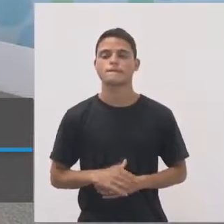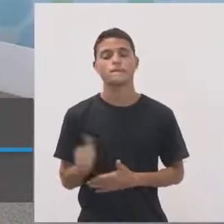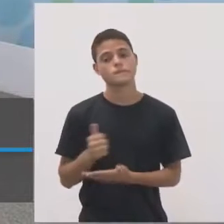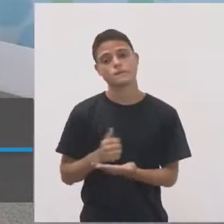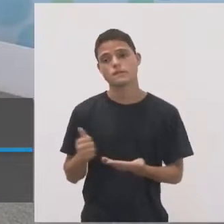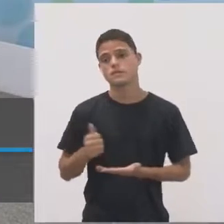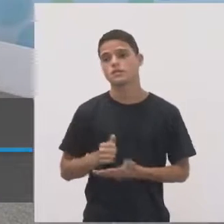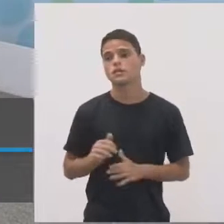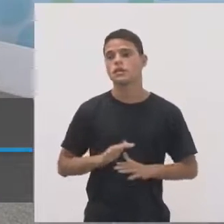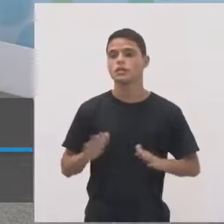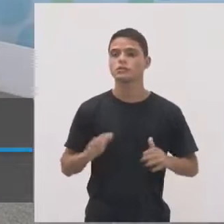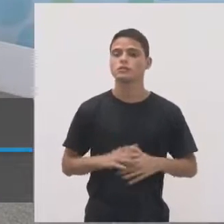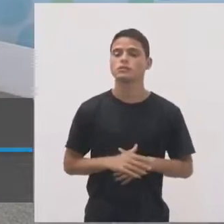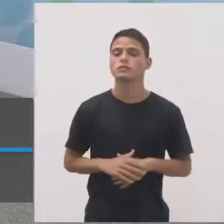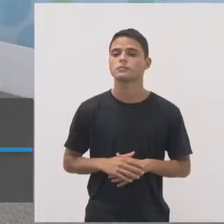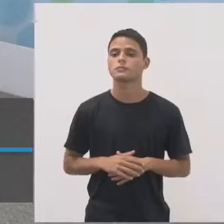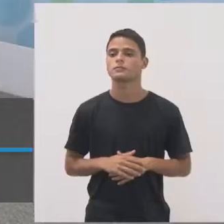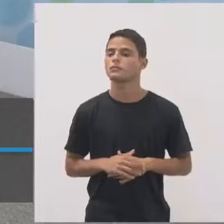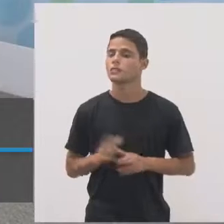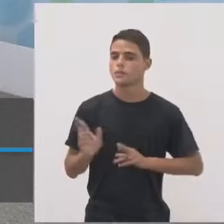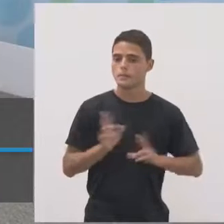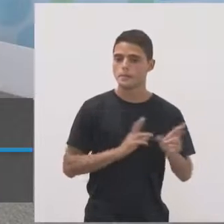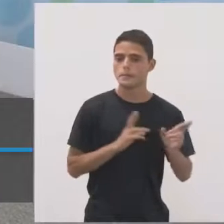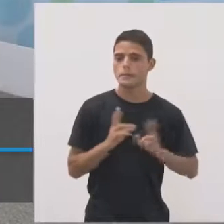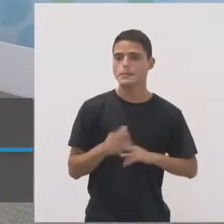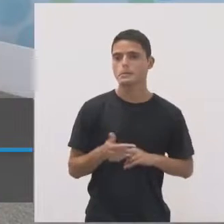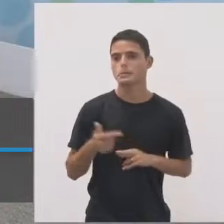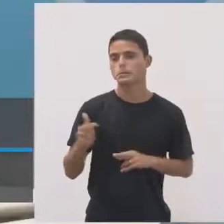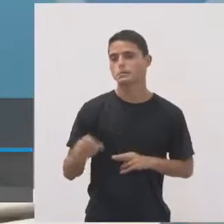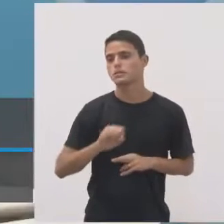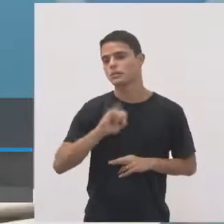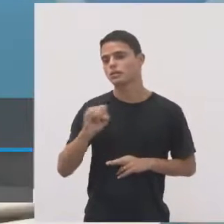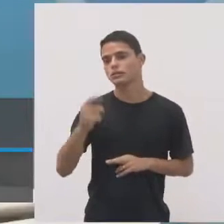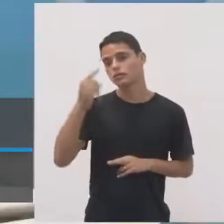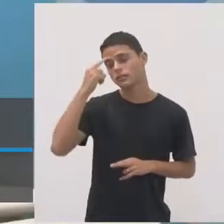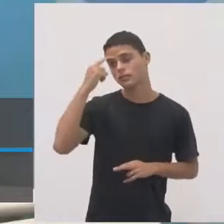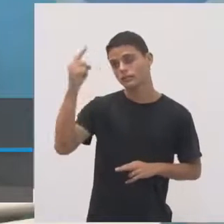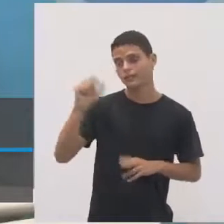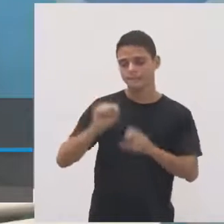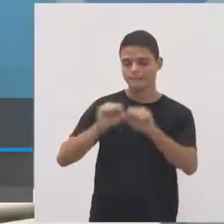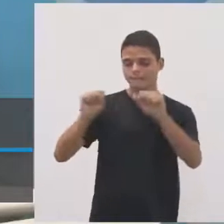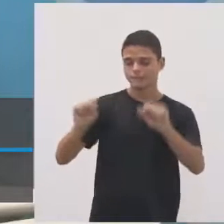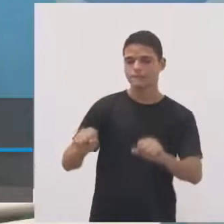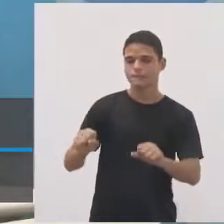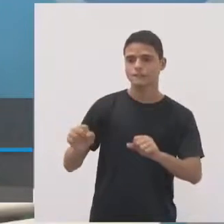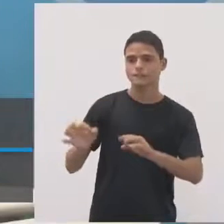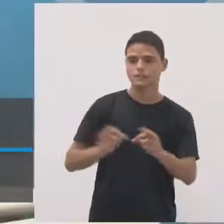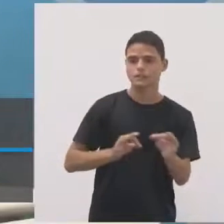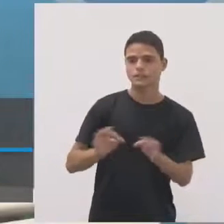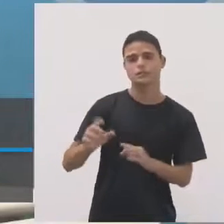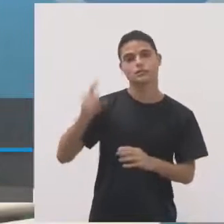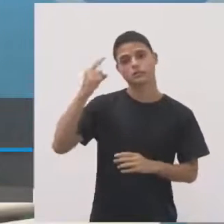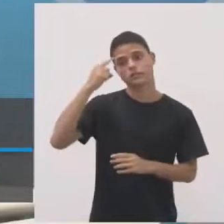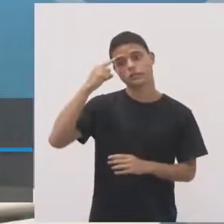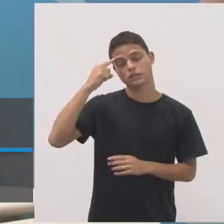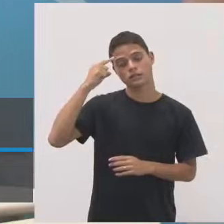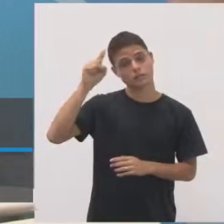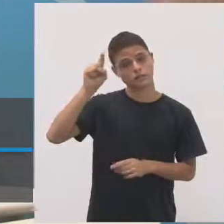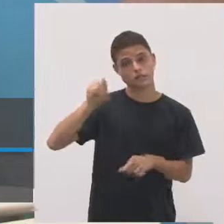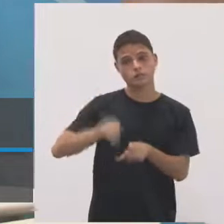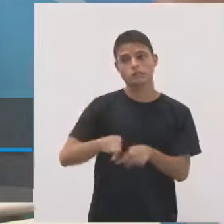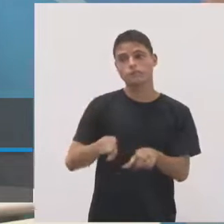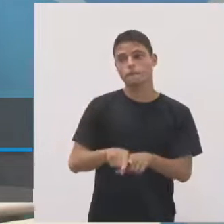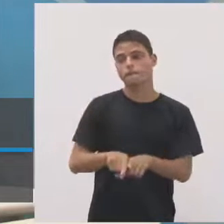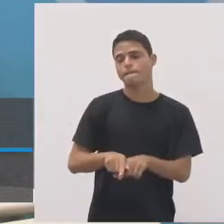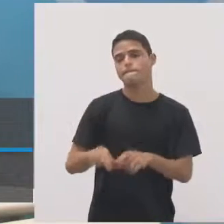basicamente é isso. Uma coisa está totalmente relacionada à outra. Então, não adianta só pensar no sistema operacional e sim também na sua usabilidade para você